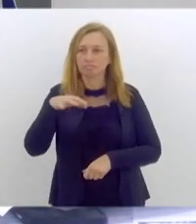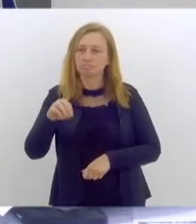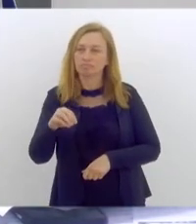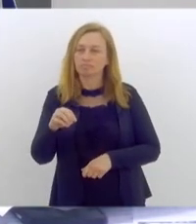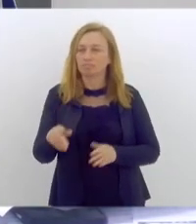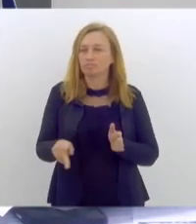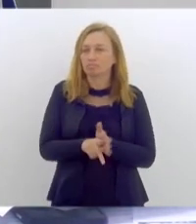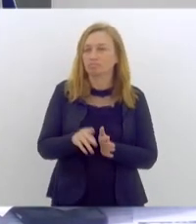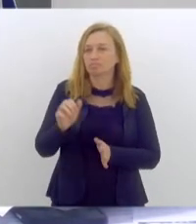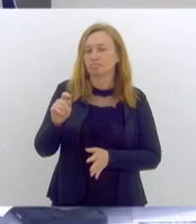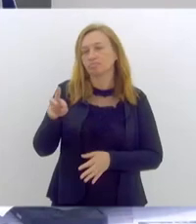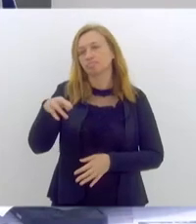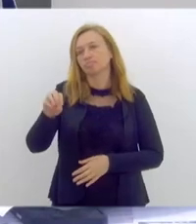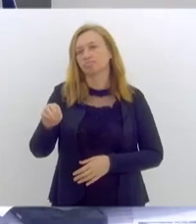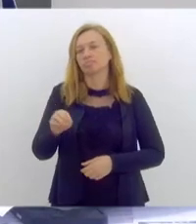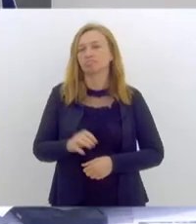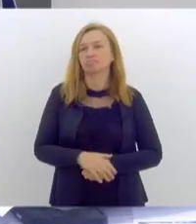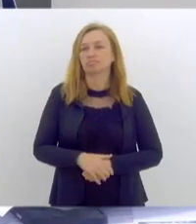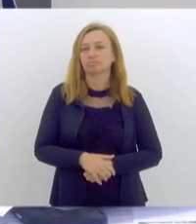agerio